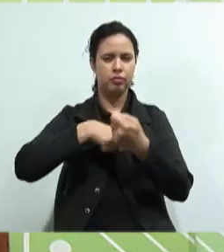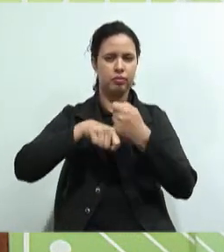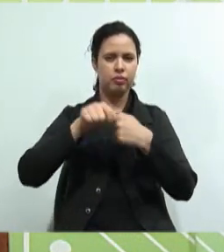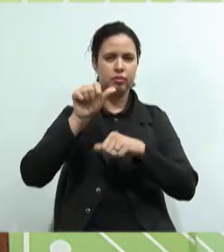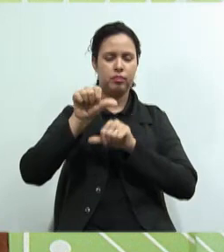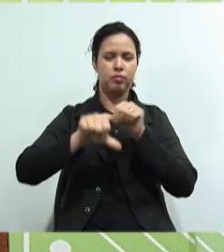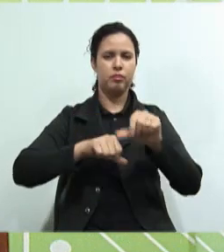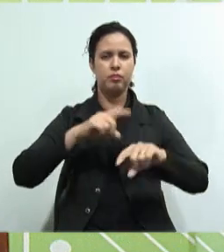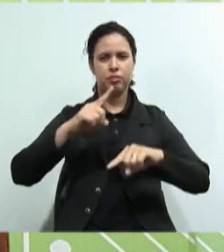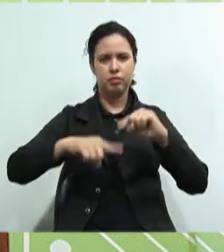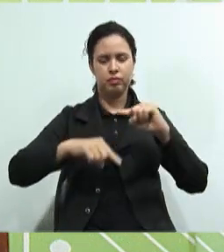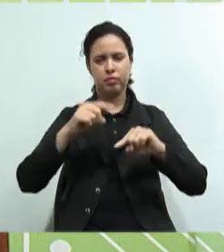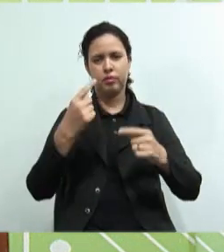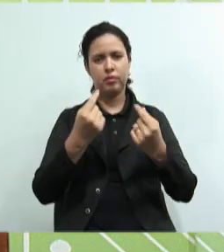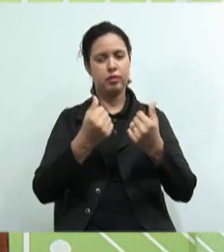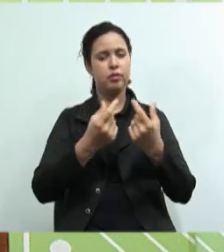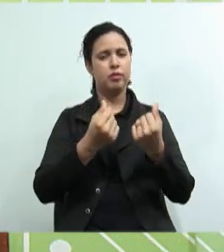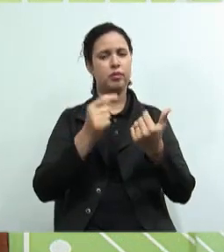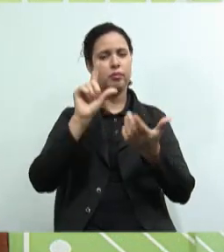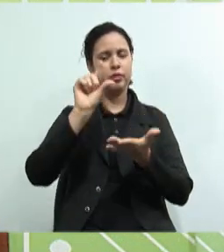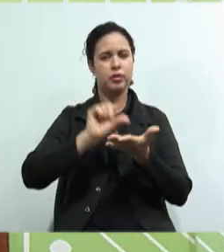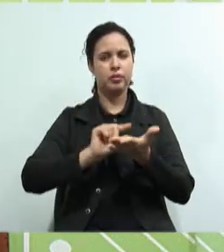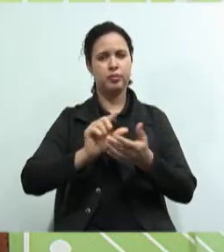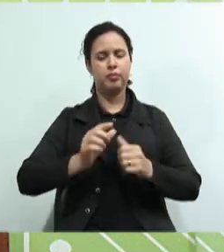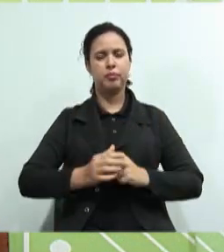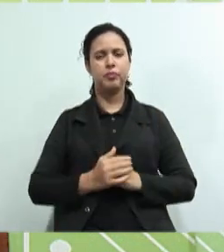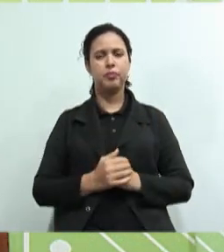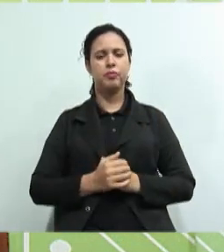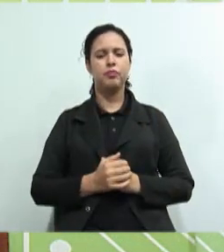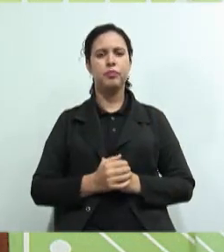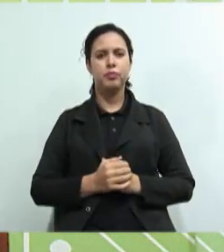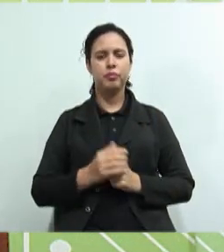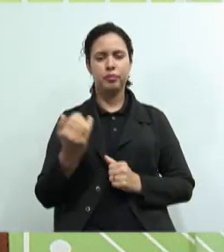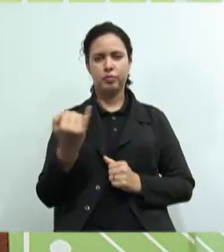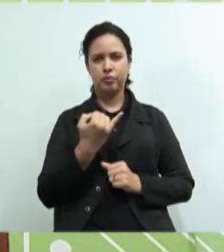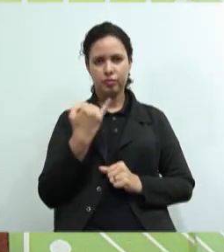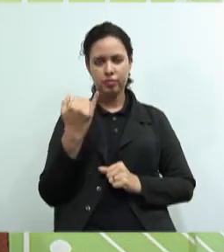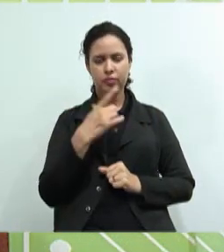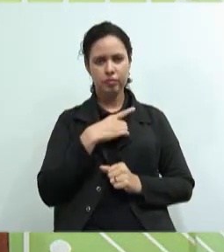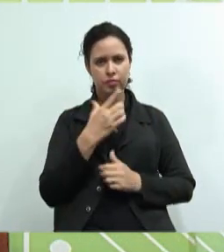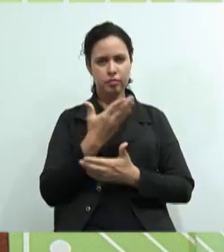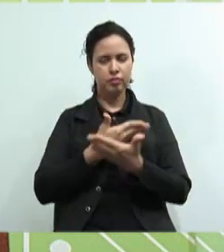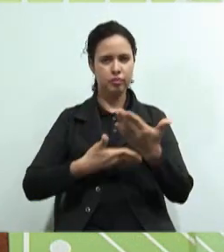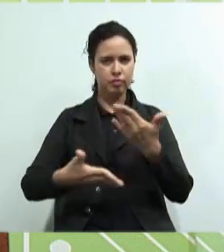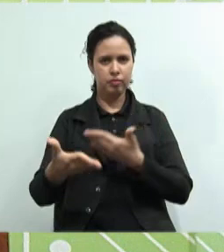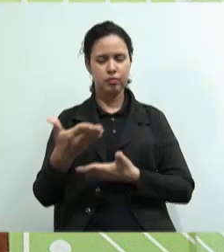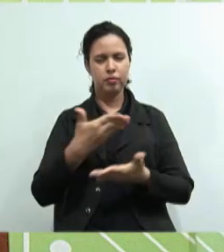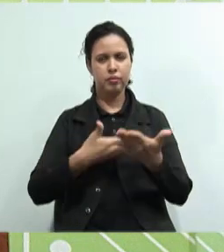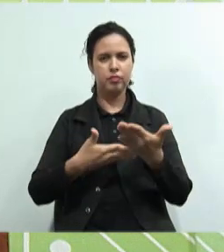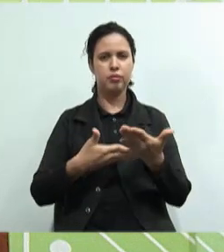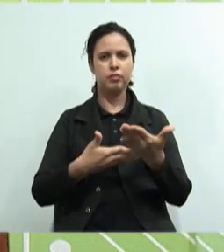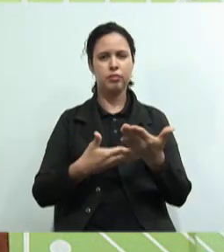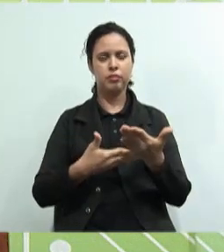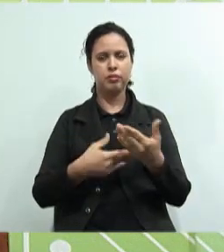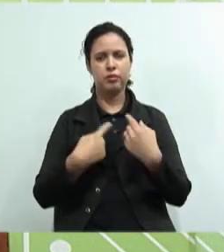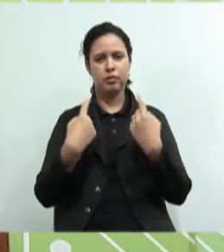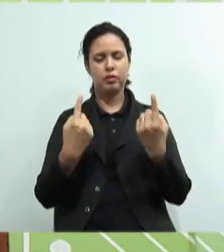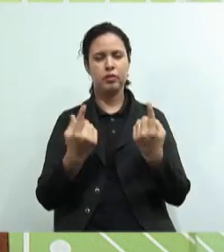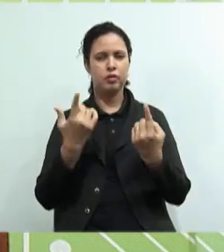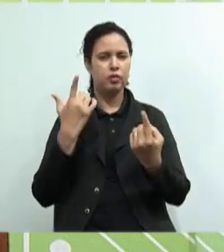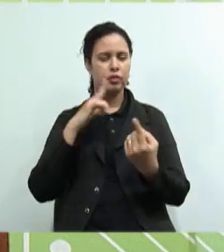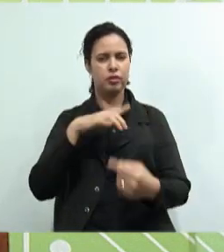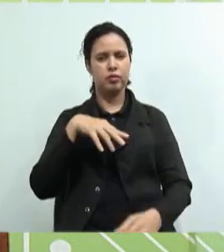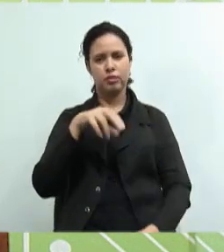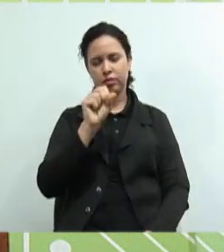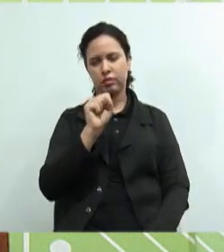preço menor, um preço mais acessível. Por isso que é importante ter esse tipo de relação, porque ambas as partes estão ganhando e